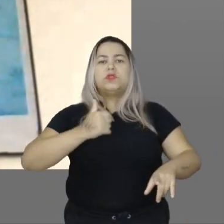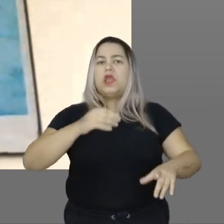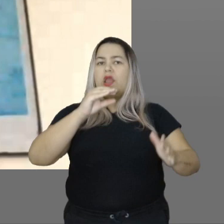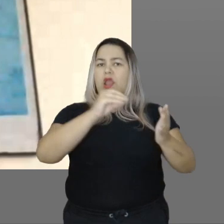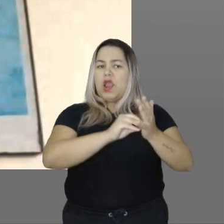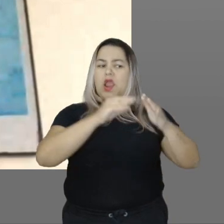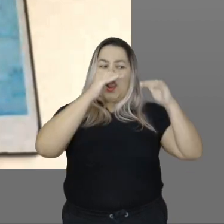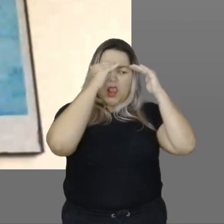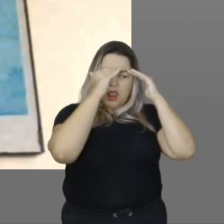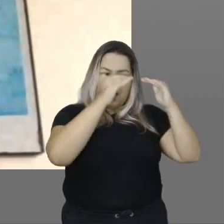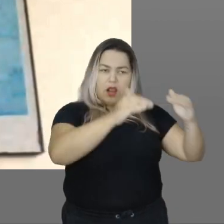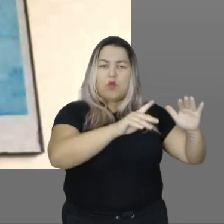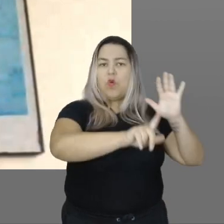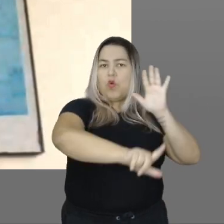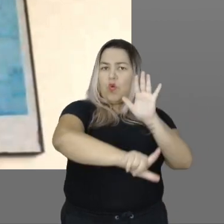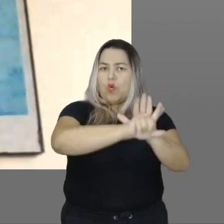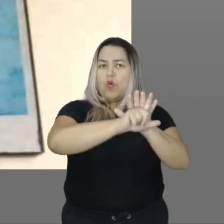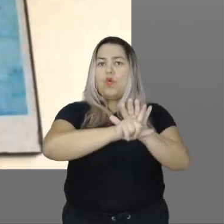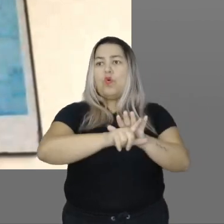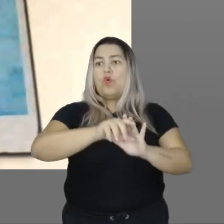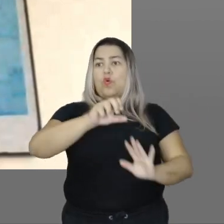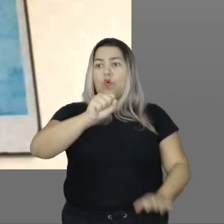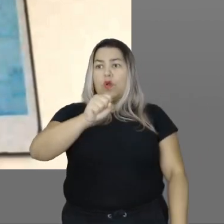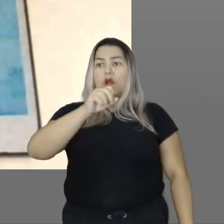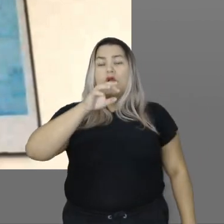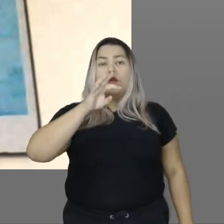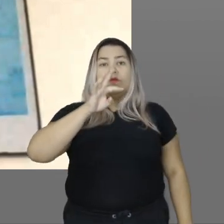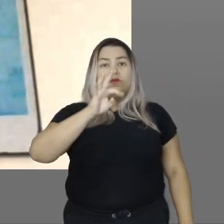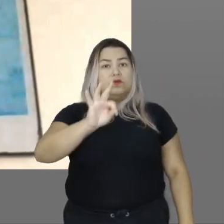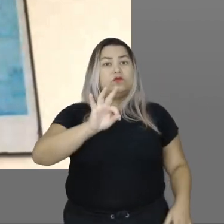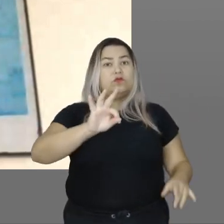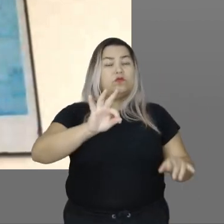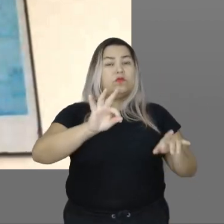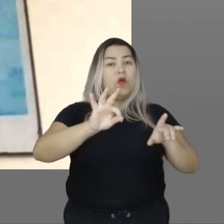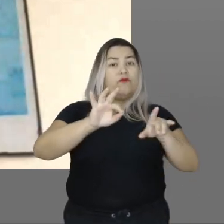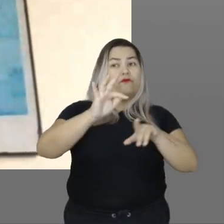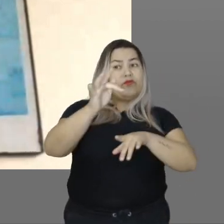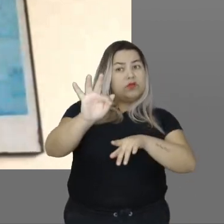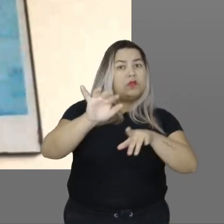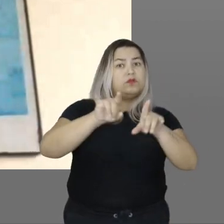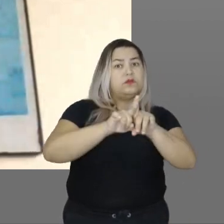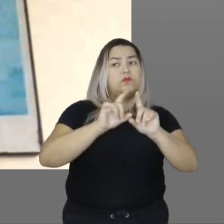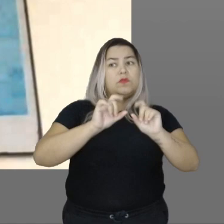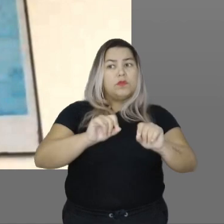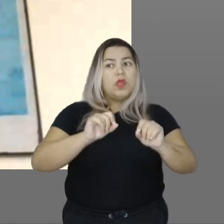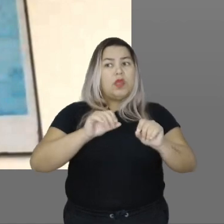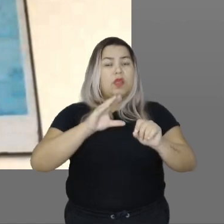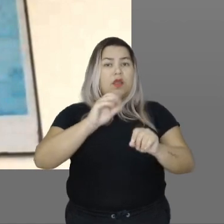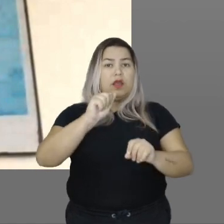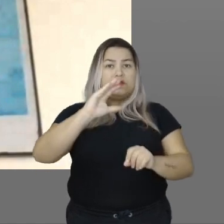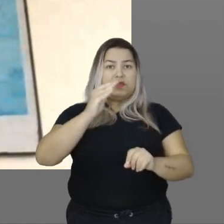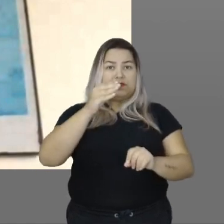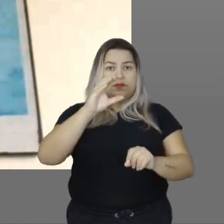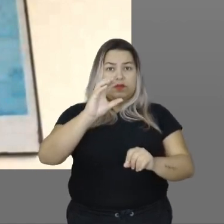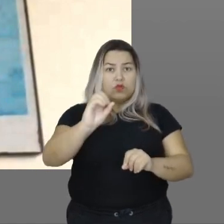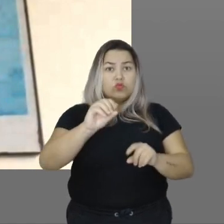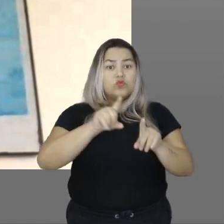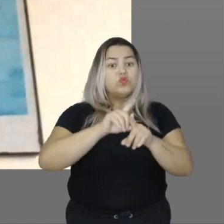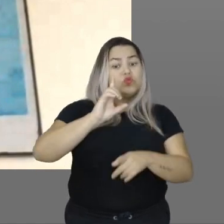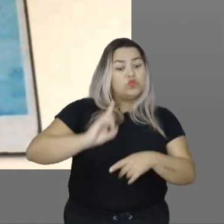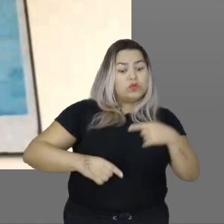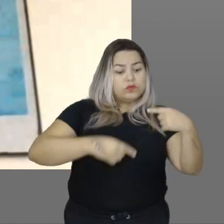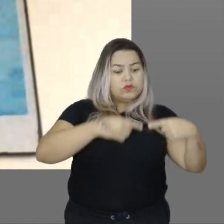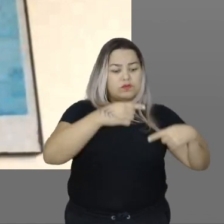e felizmente o Tribunal Superior Eleitoral reconfirmou a cassação dos direitos políticos